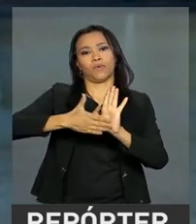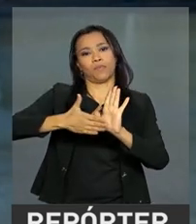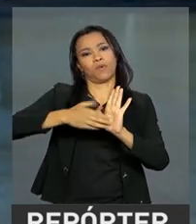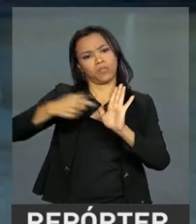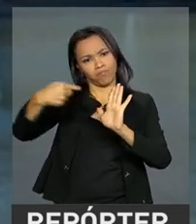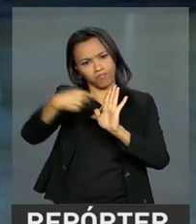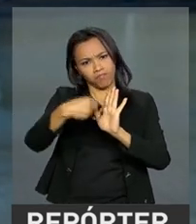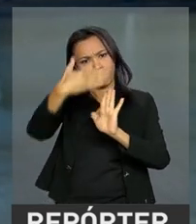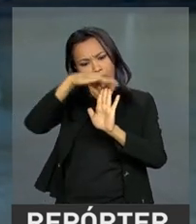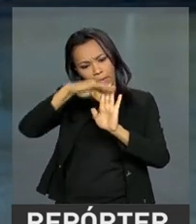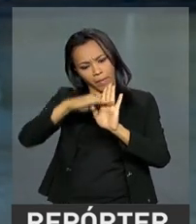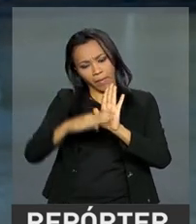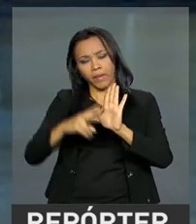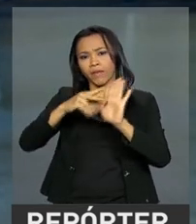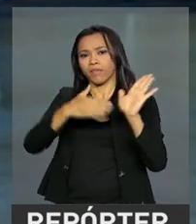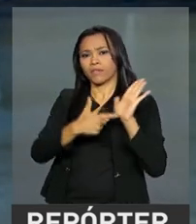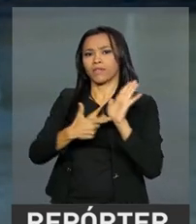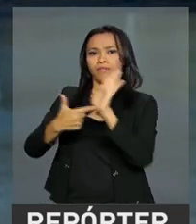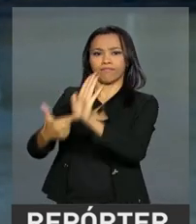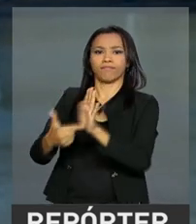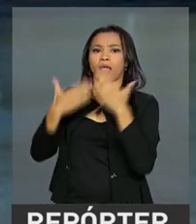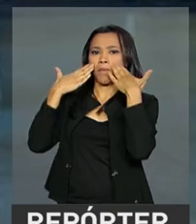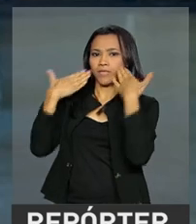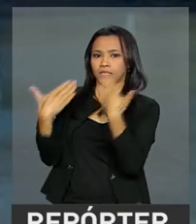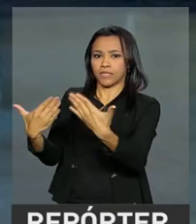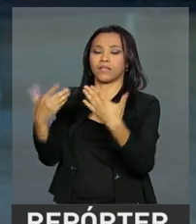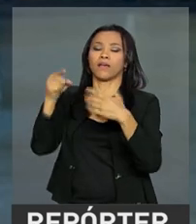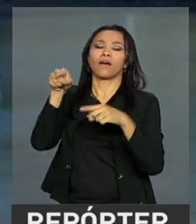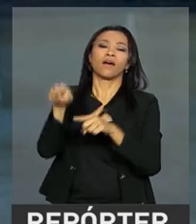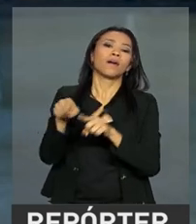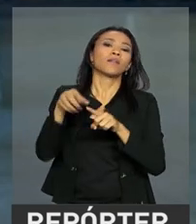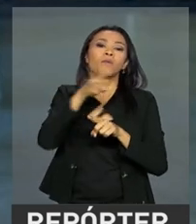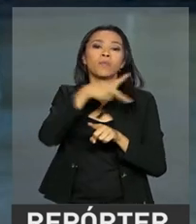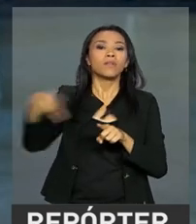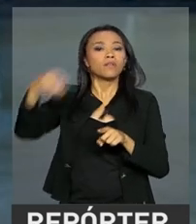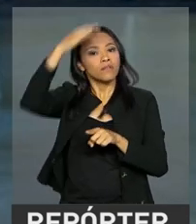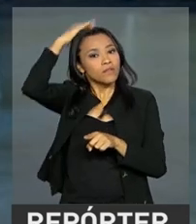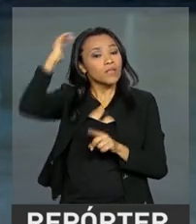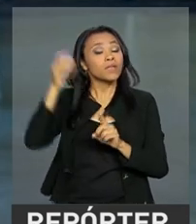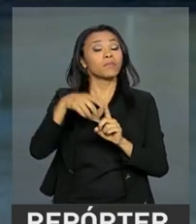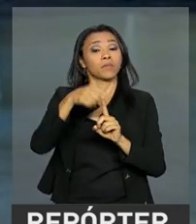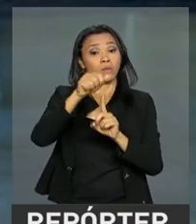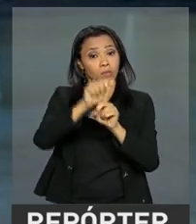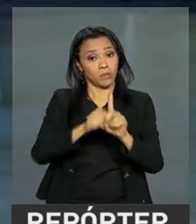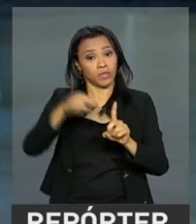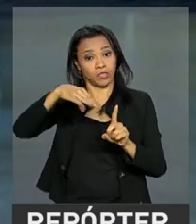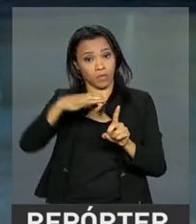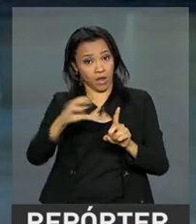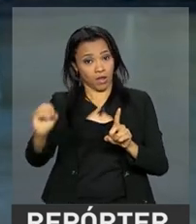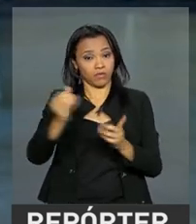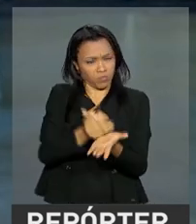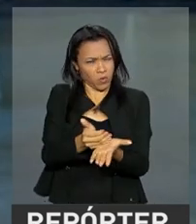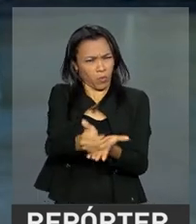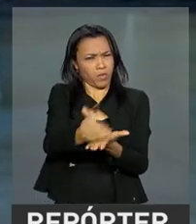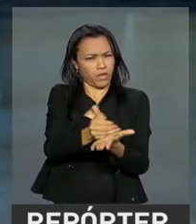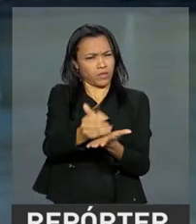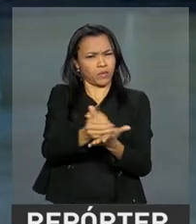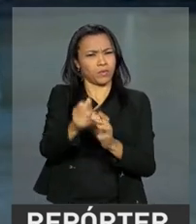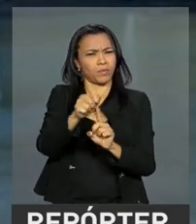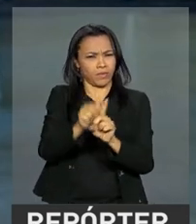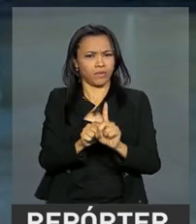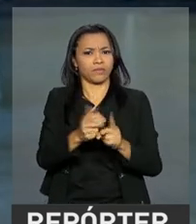apresentadas definitivamente ao presidente Michel Temer no começo de Março na reunião plenária na próxima uma reunião plenária do